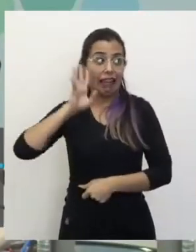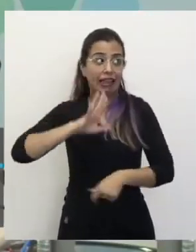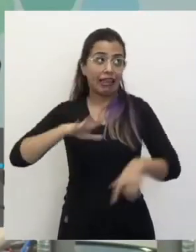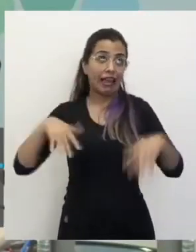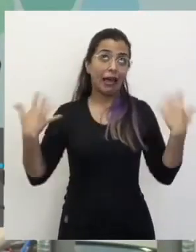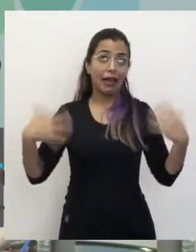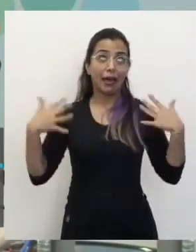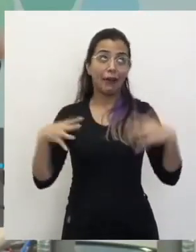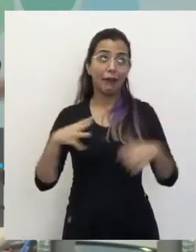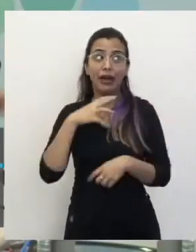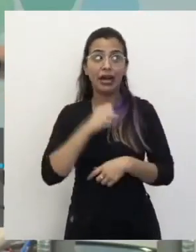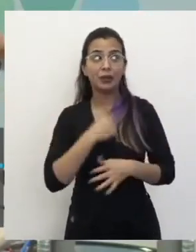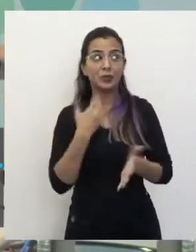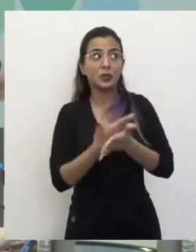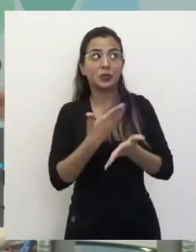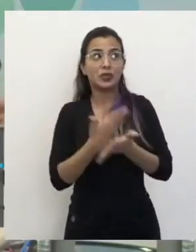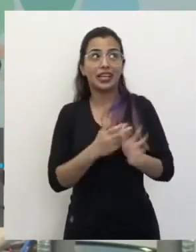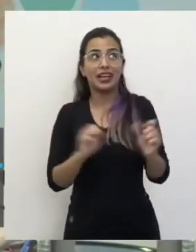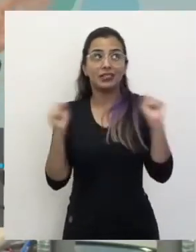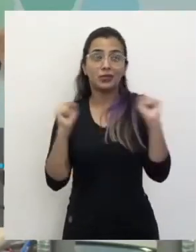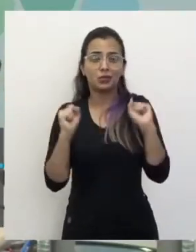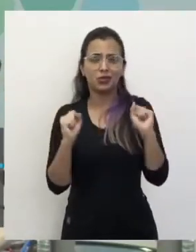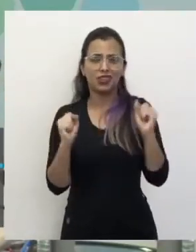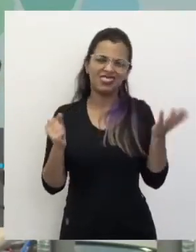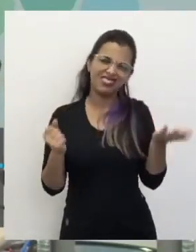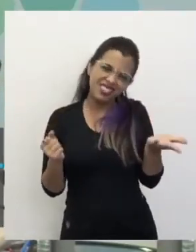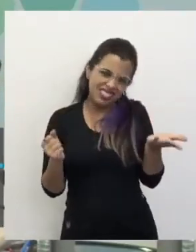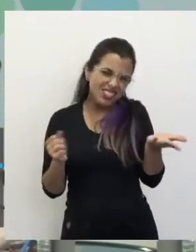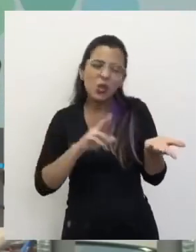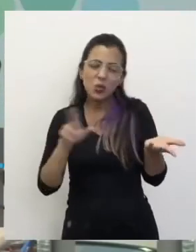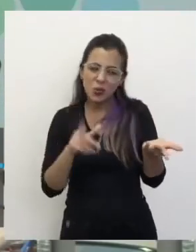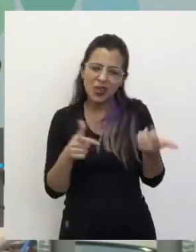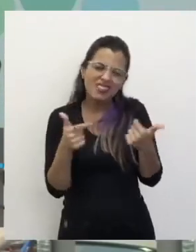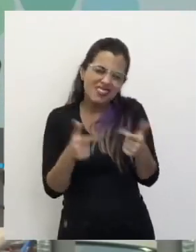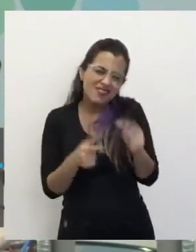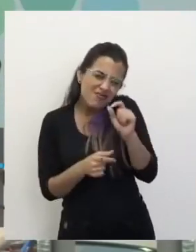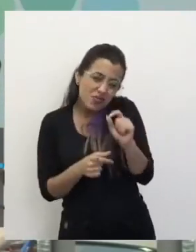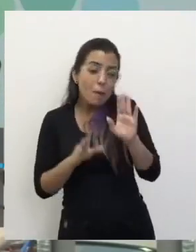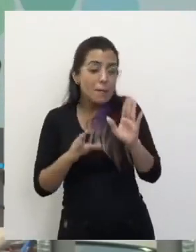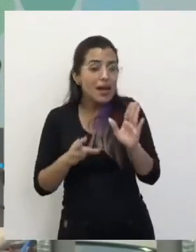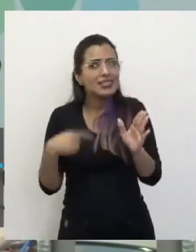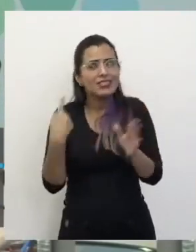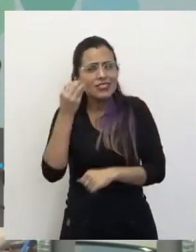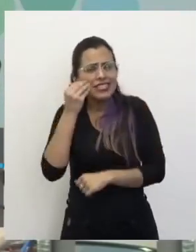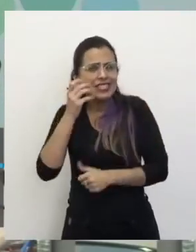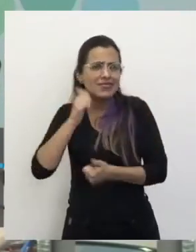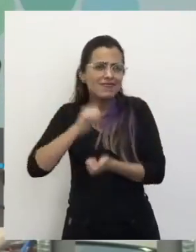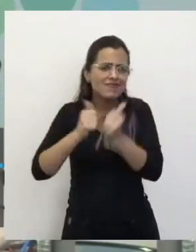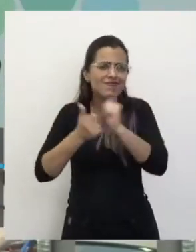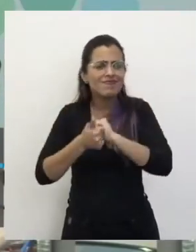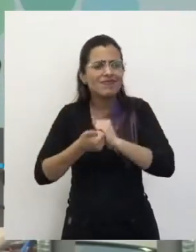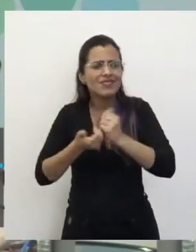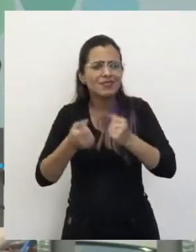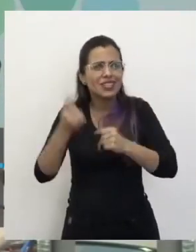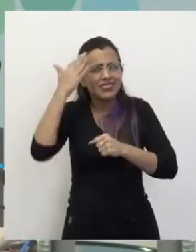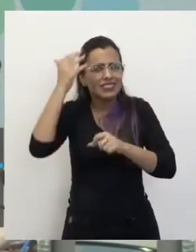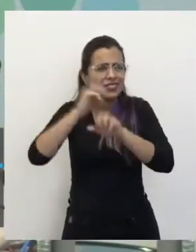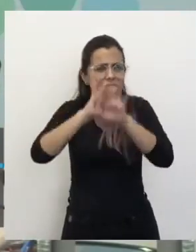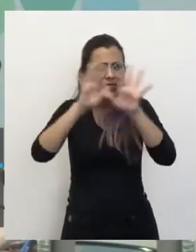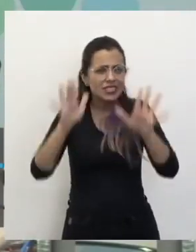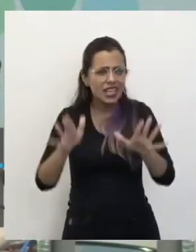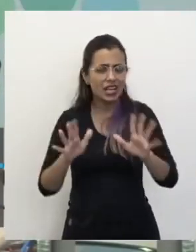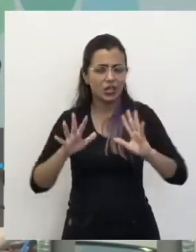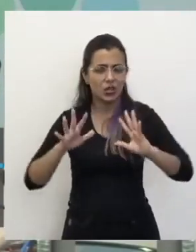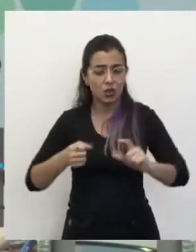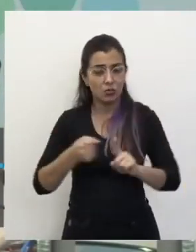legal. Hoje é hora de gramática, tô felizão. Não é. Mas a gente tenta. E como eu disse, na nossa argumentação, nos